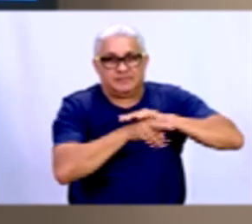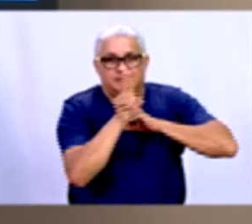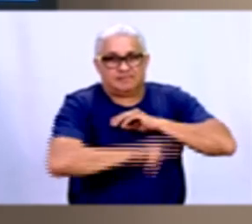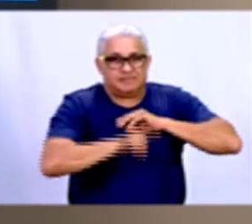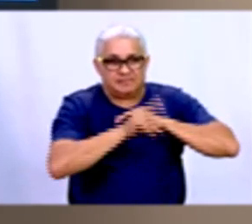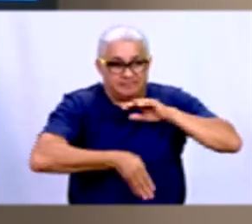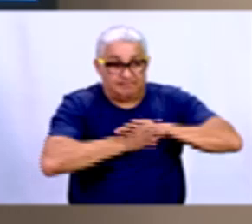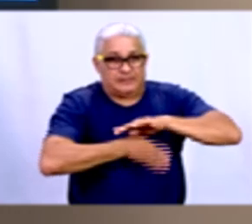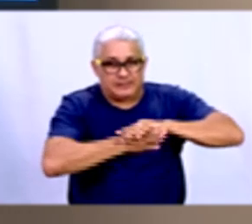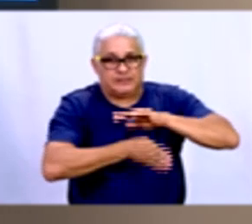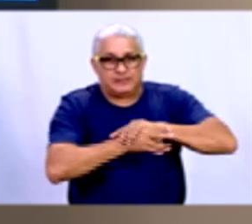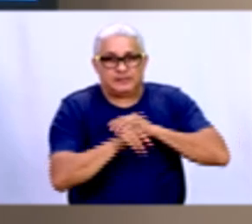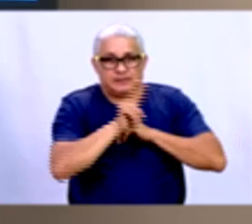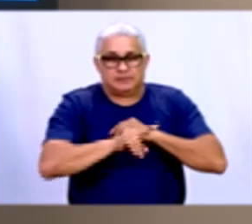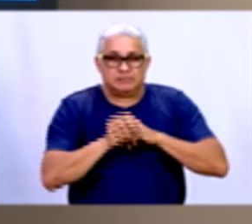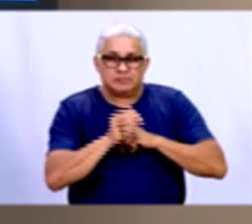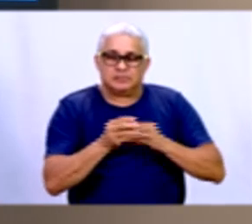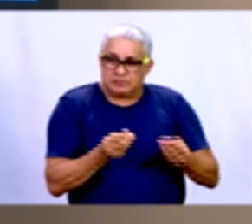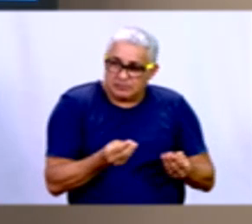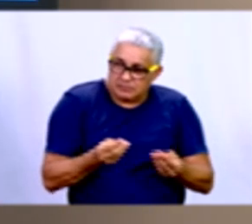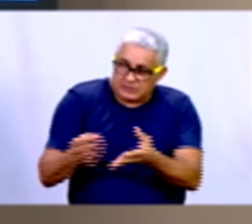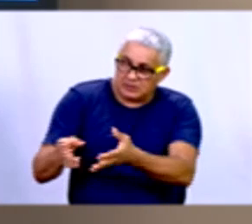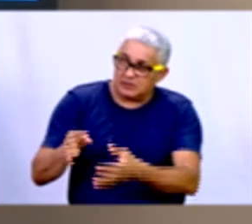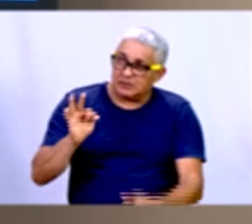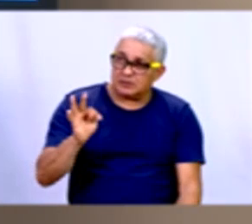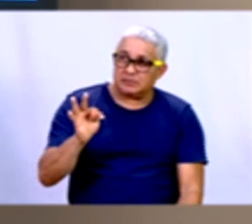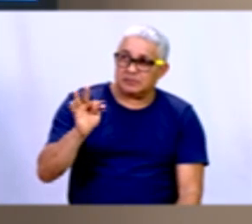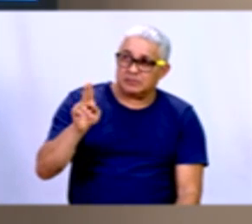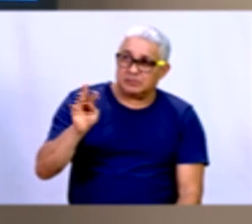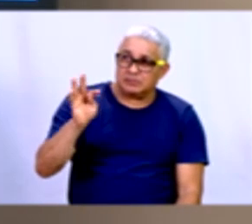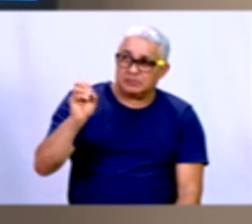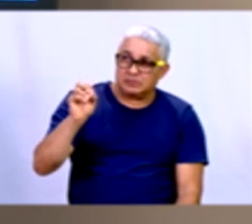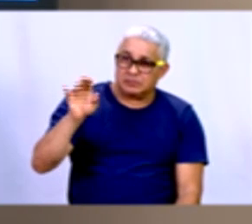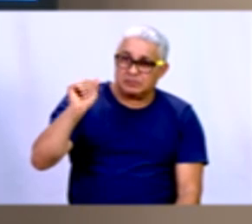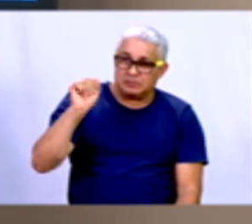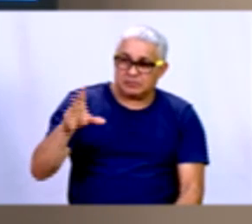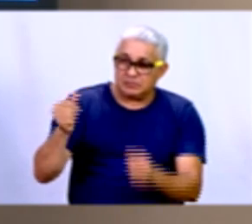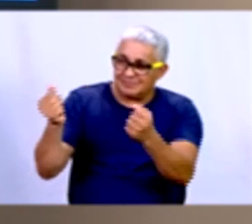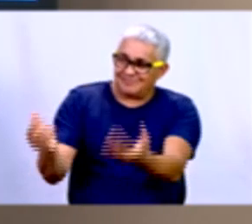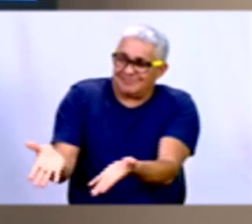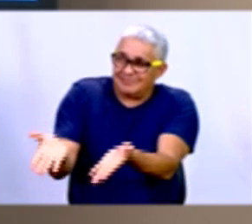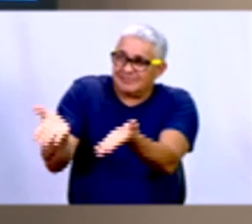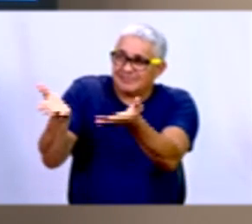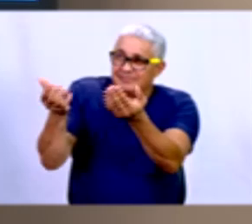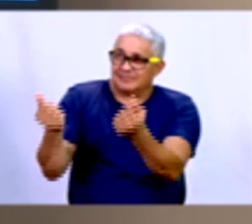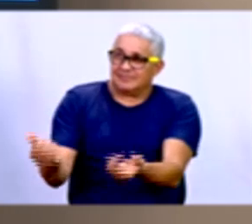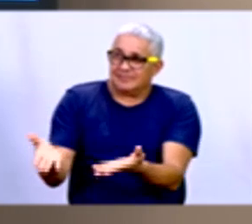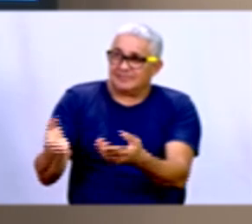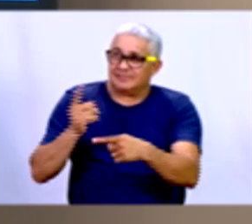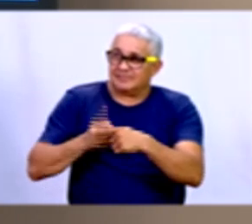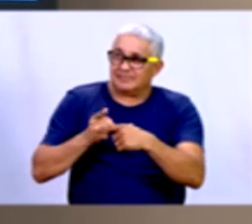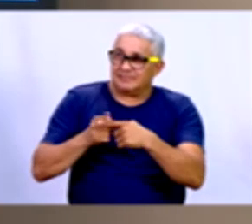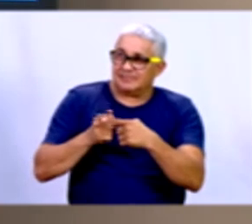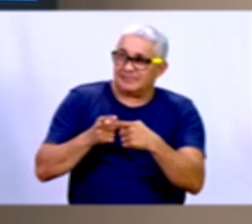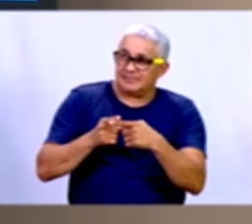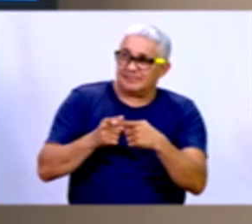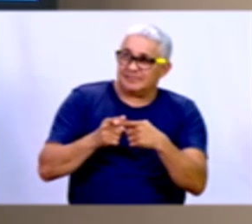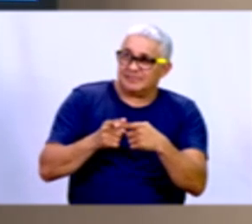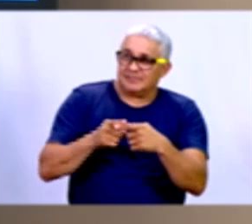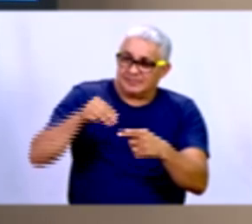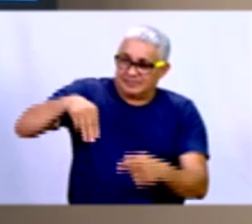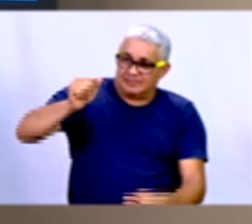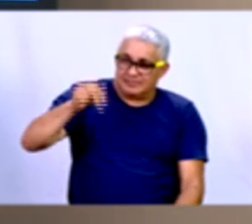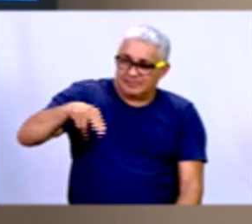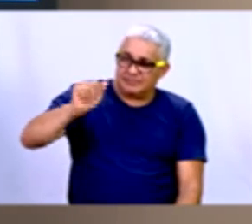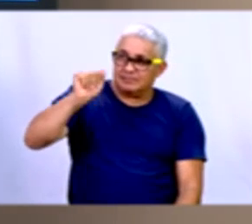você oferece para ele um tutorial mais agradável, né? Porque um tutorial que já vai te mostrando como